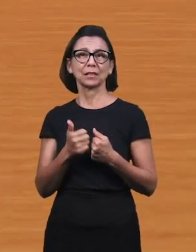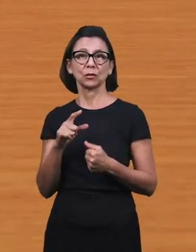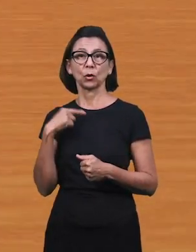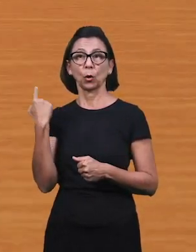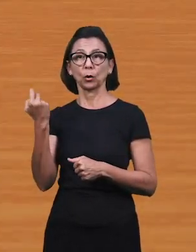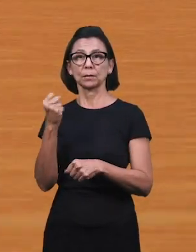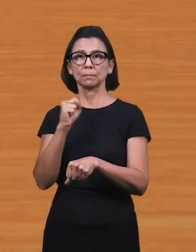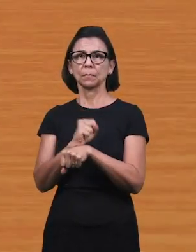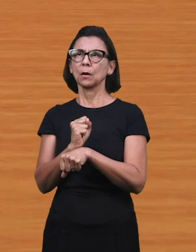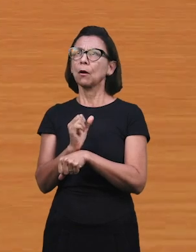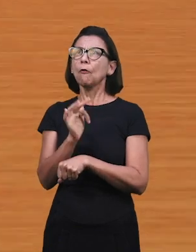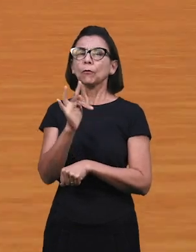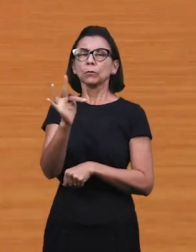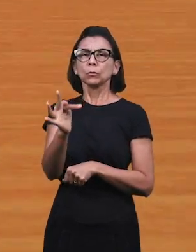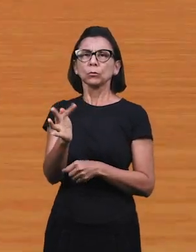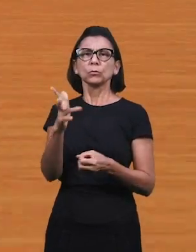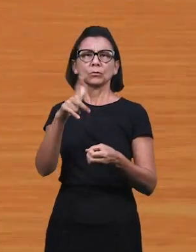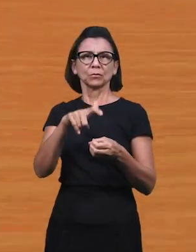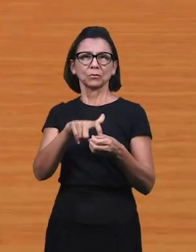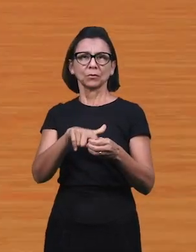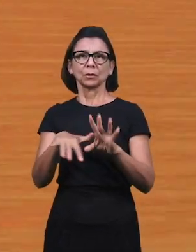esperança do